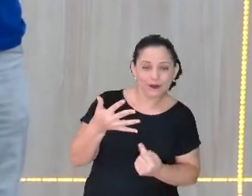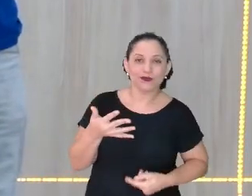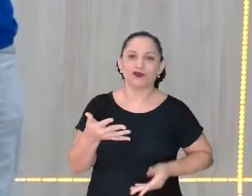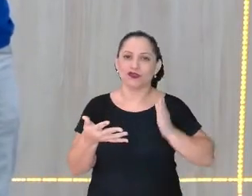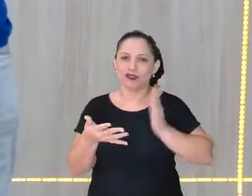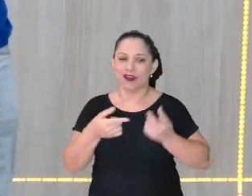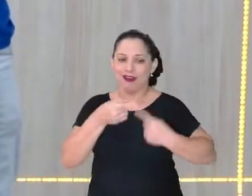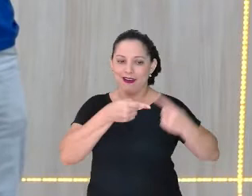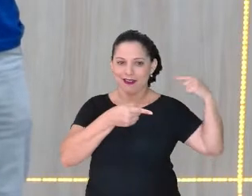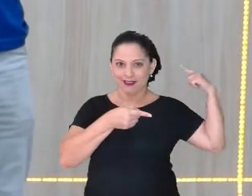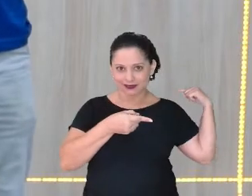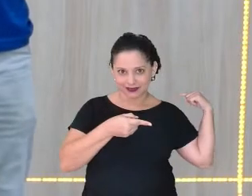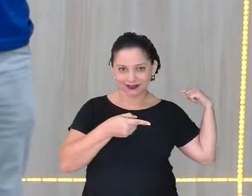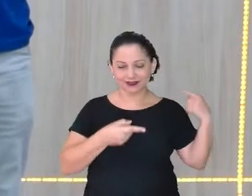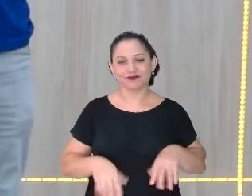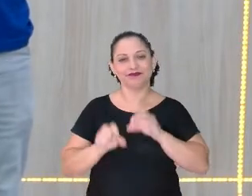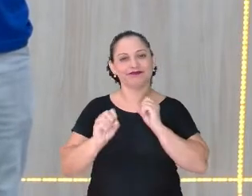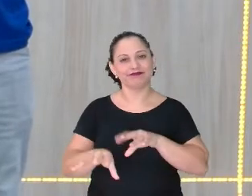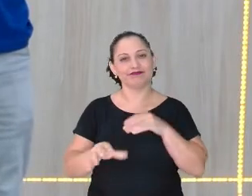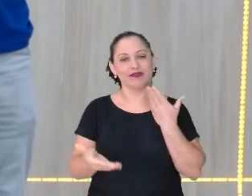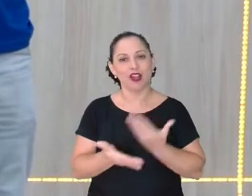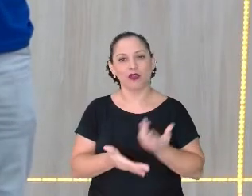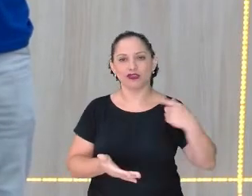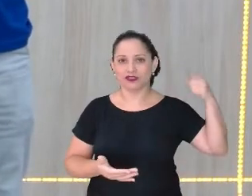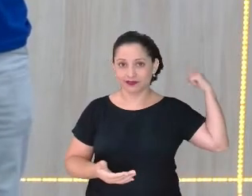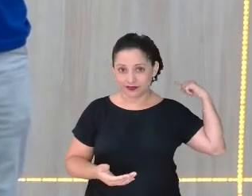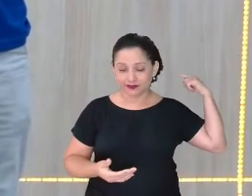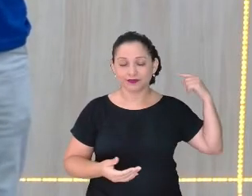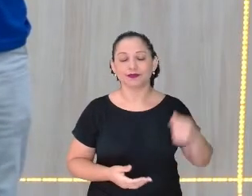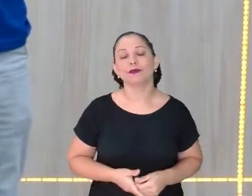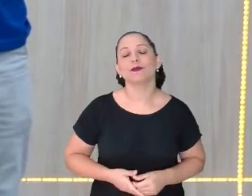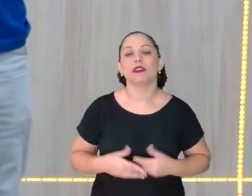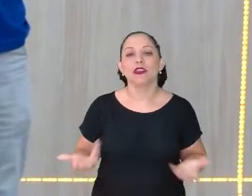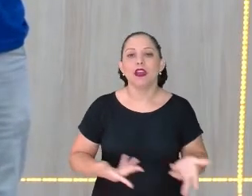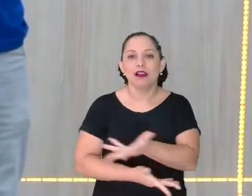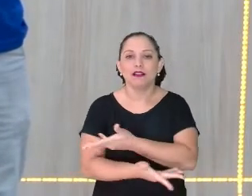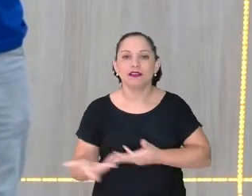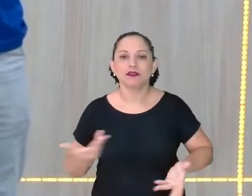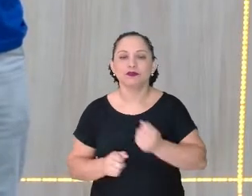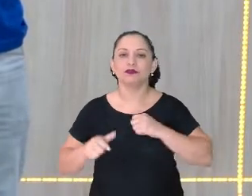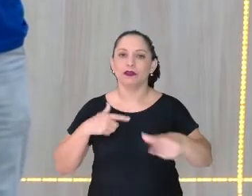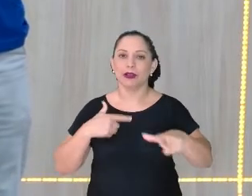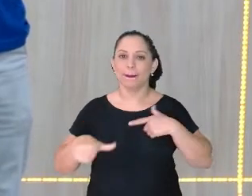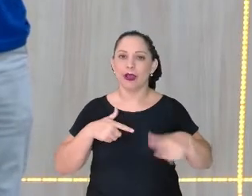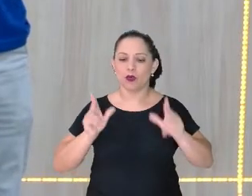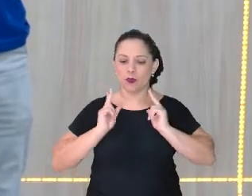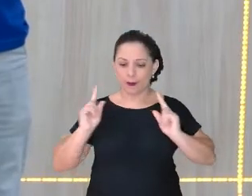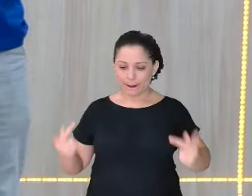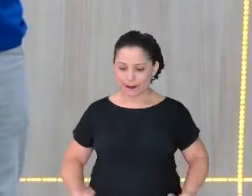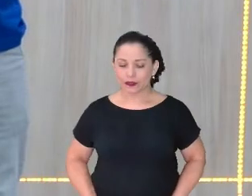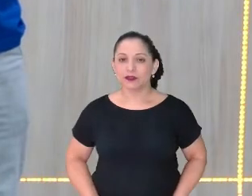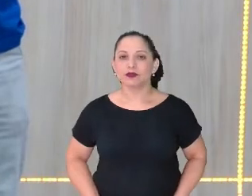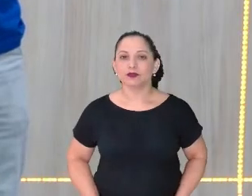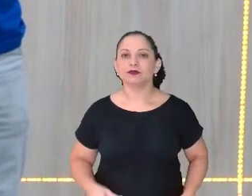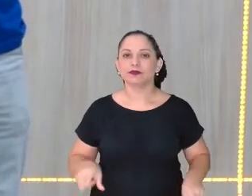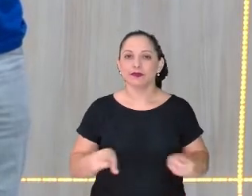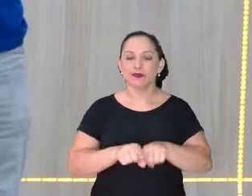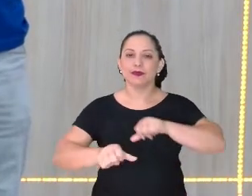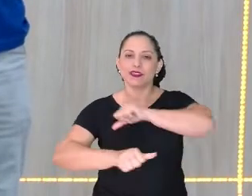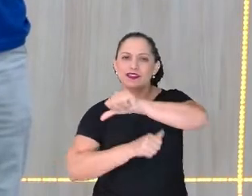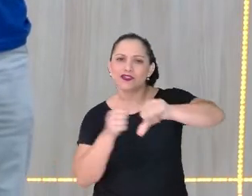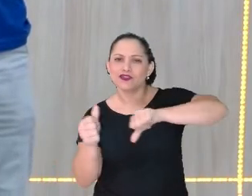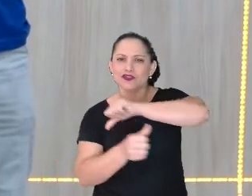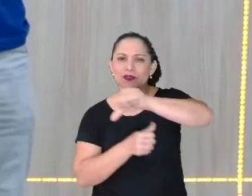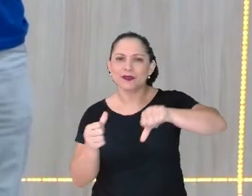vinha trabalhando com vocês em aulas passadas, né? Que é com relação ao trabalho humano, a transformação